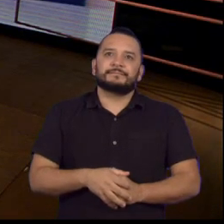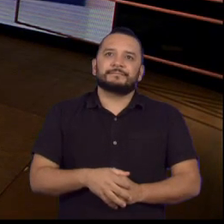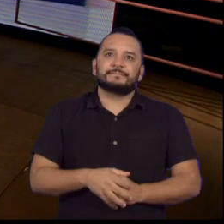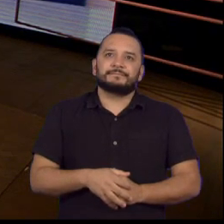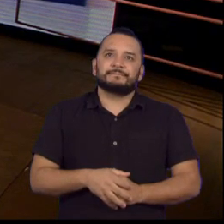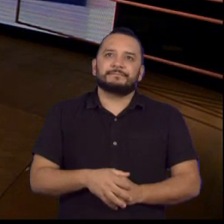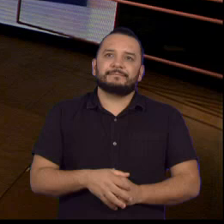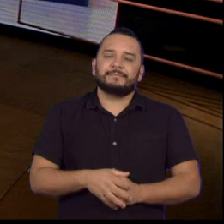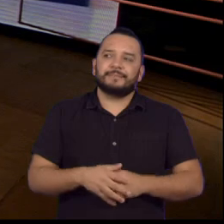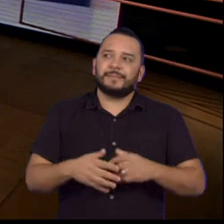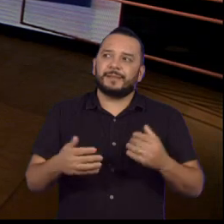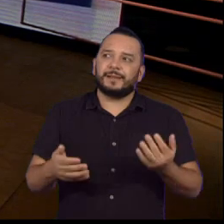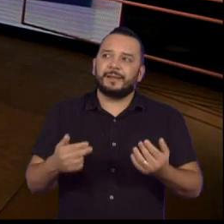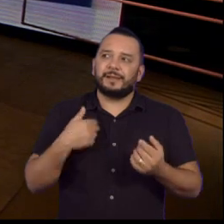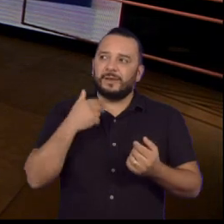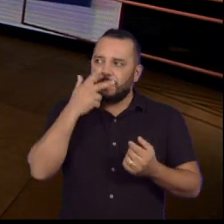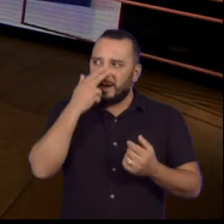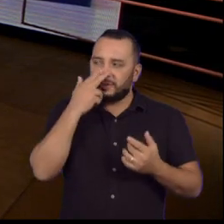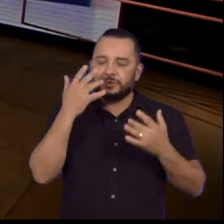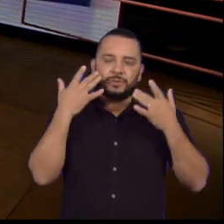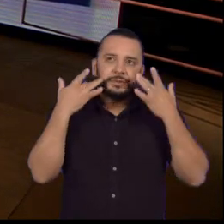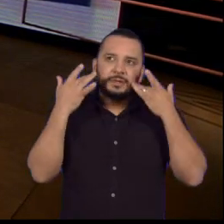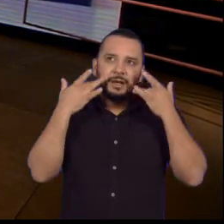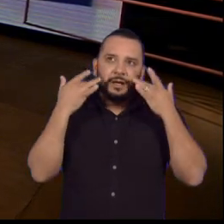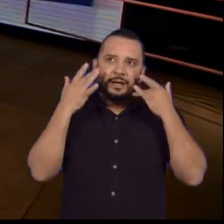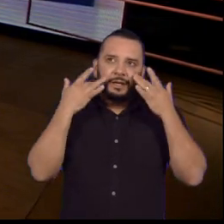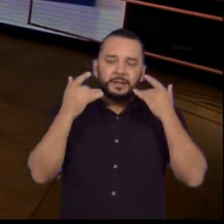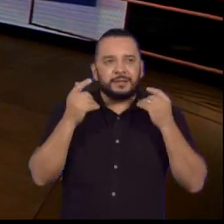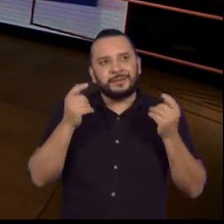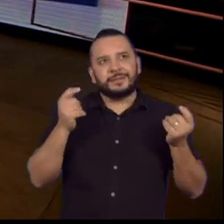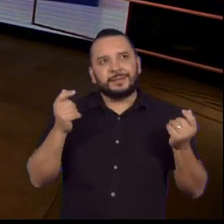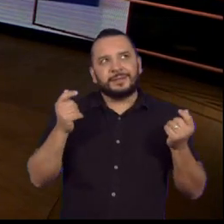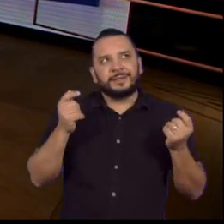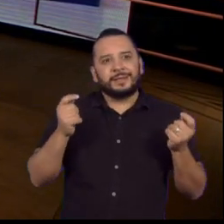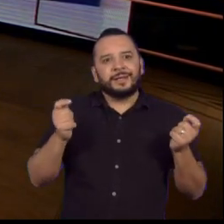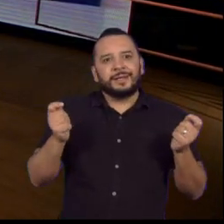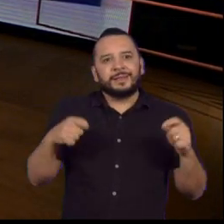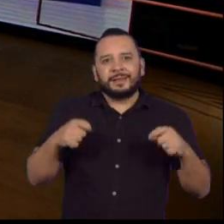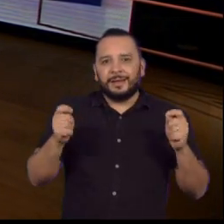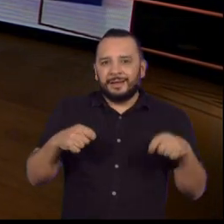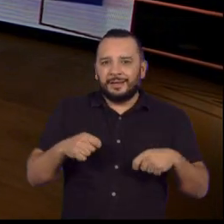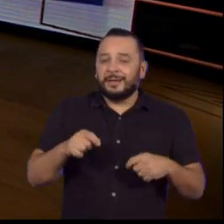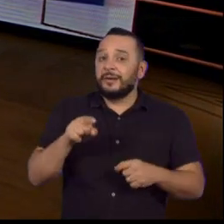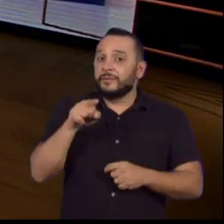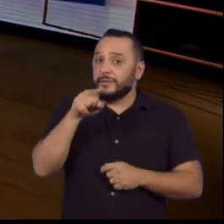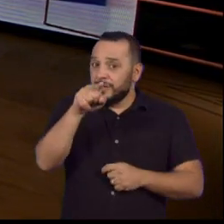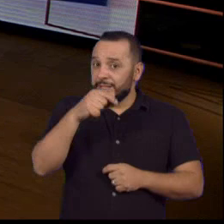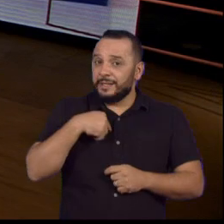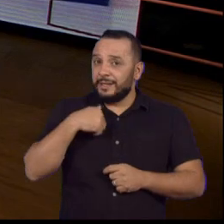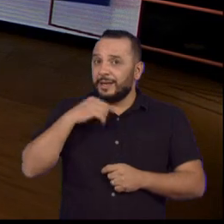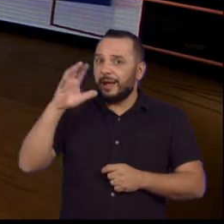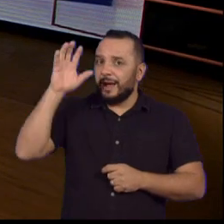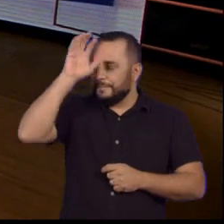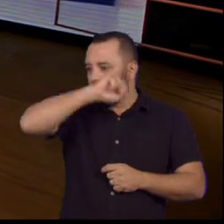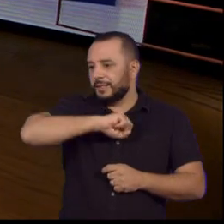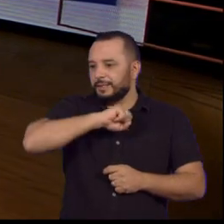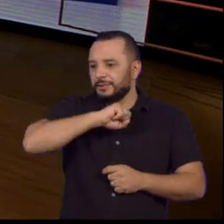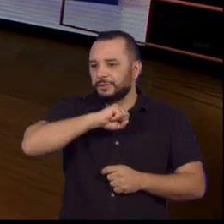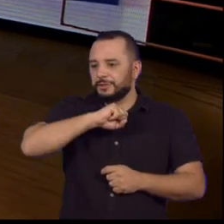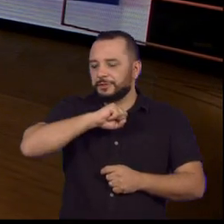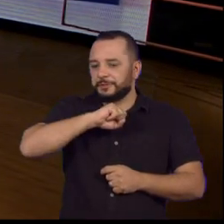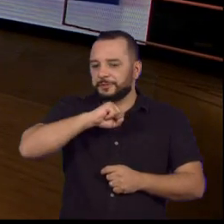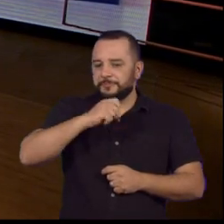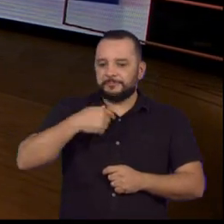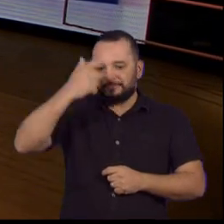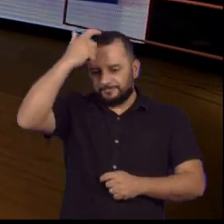Eu acho que o teatro é um lugar onde você aprende a ser, aprende